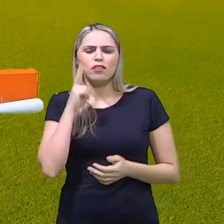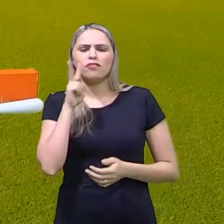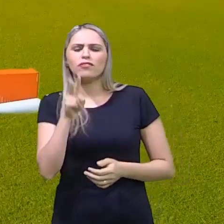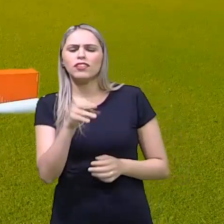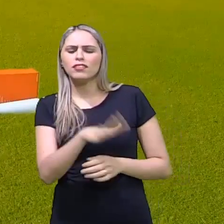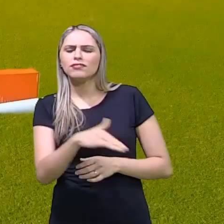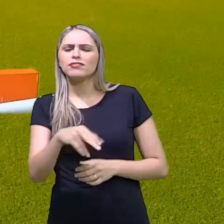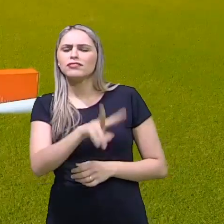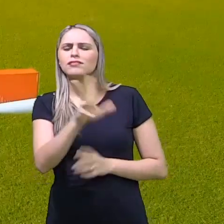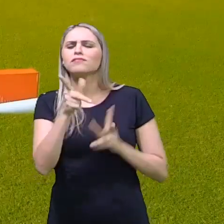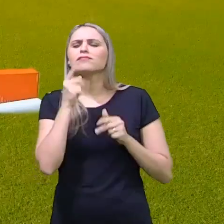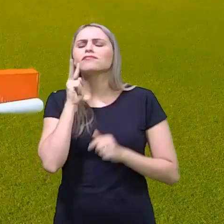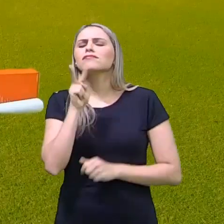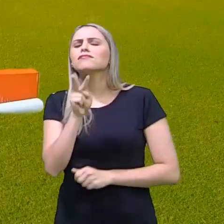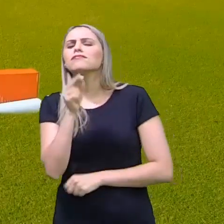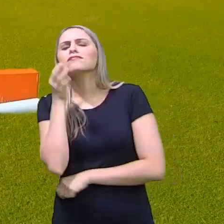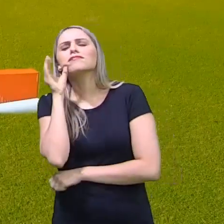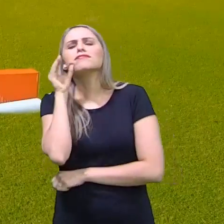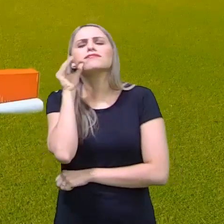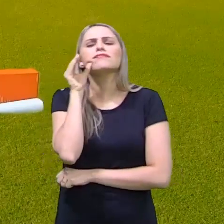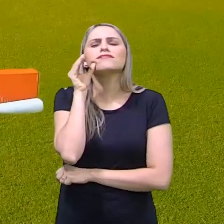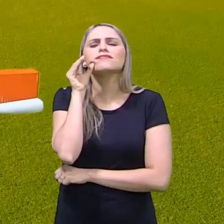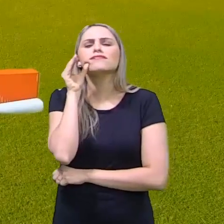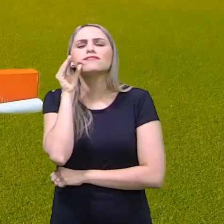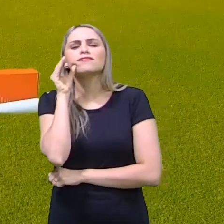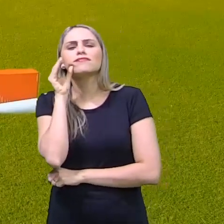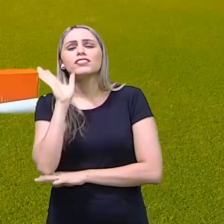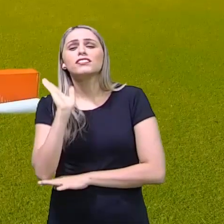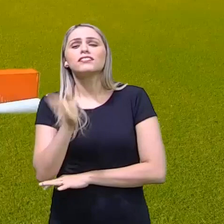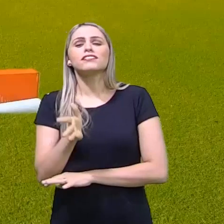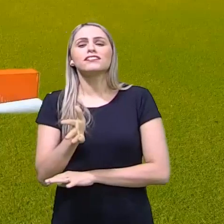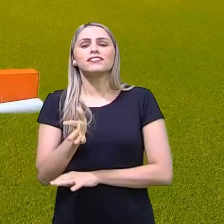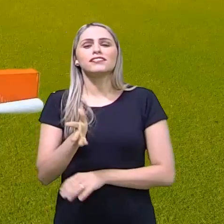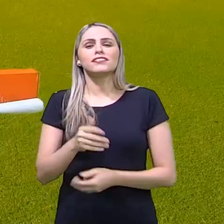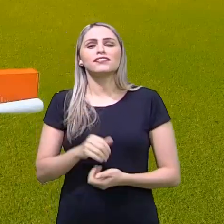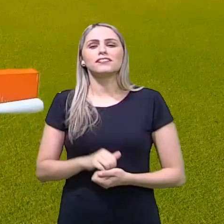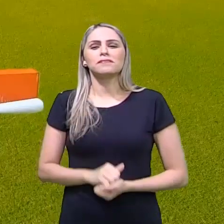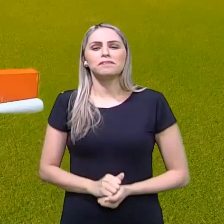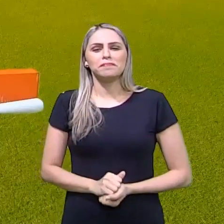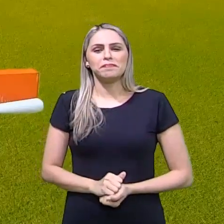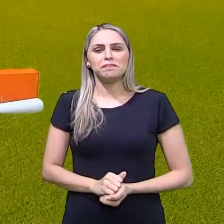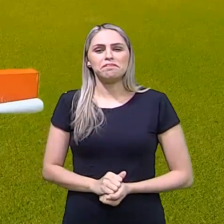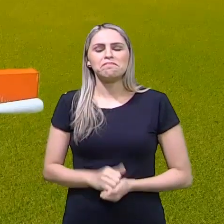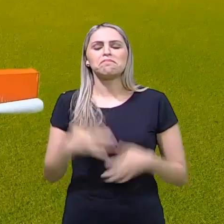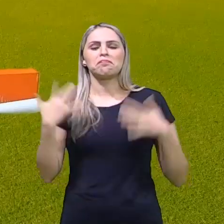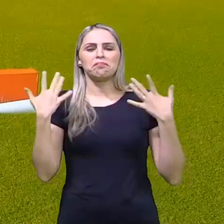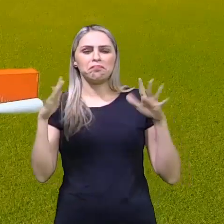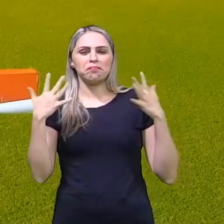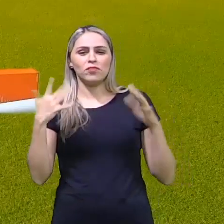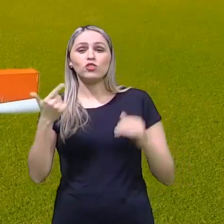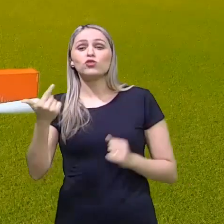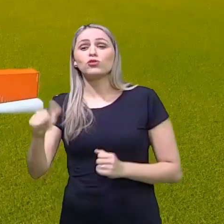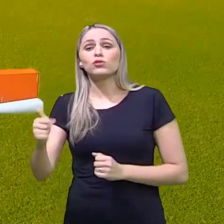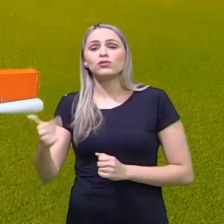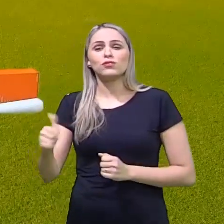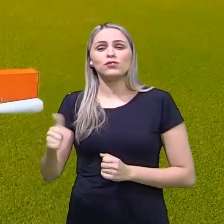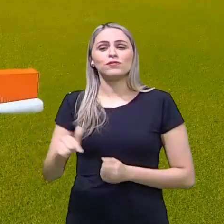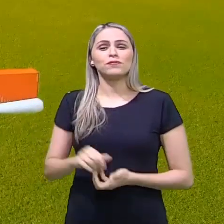Crianças, quero ver. Vamos lá, crianças. Vocês lá. Fazendo. Um, dois, três e... Chá! Olha! Mais muito uma vez. Legal. Vamos